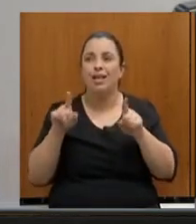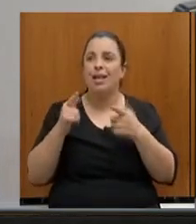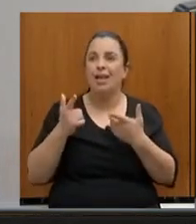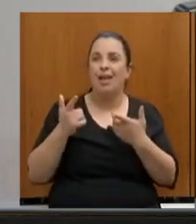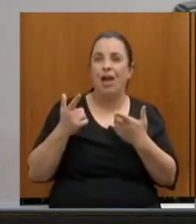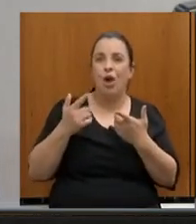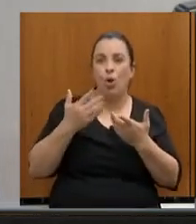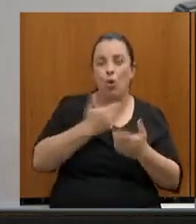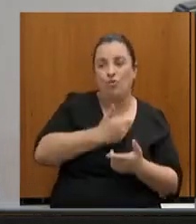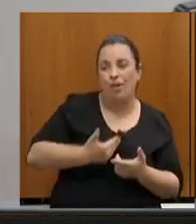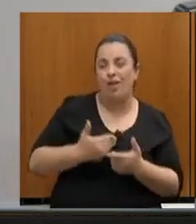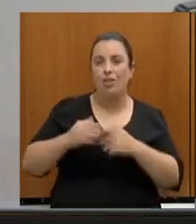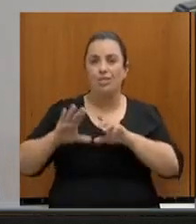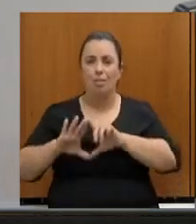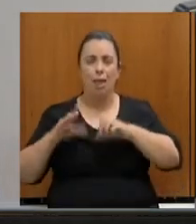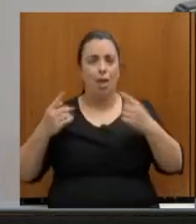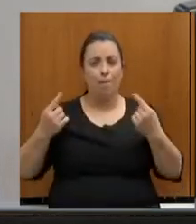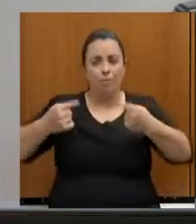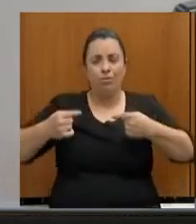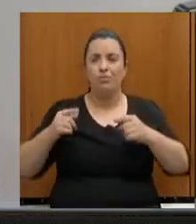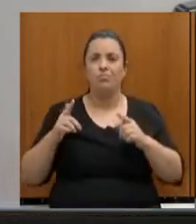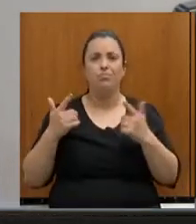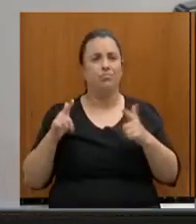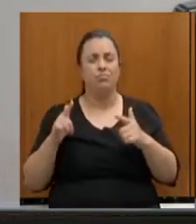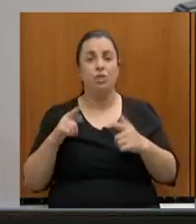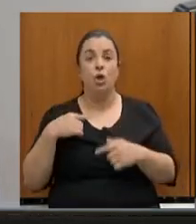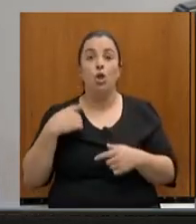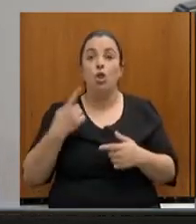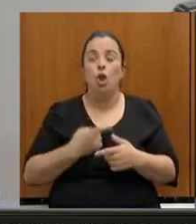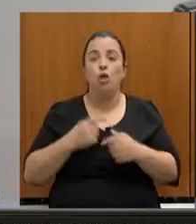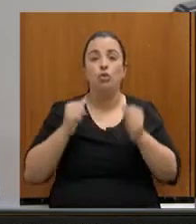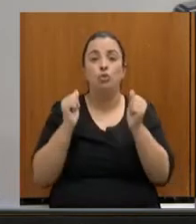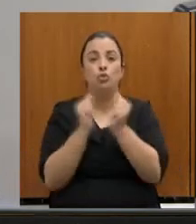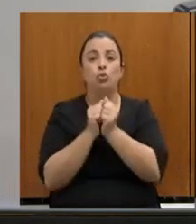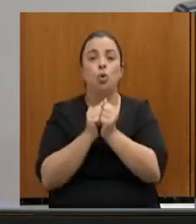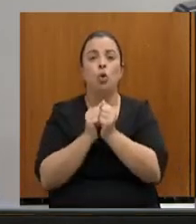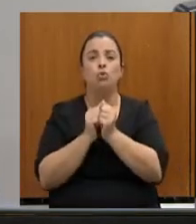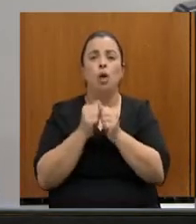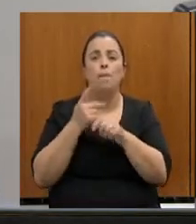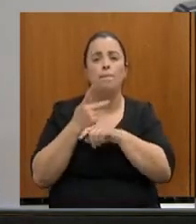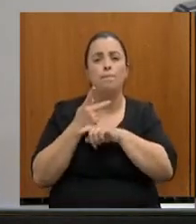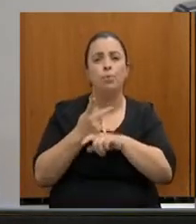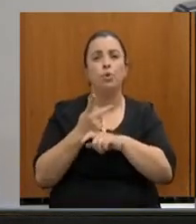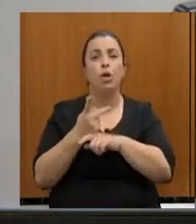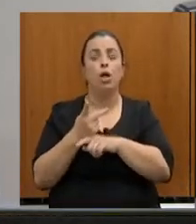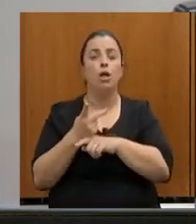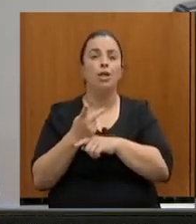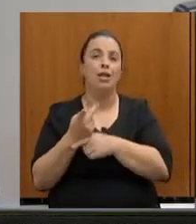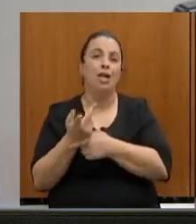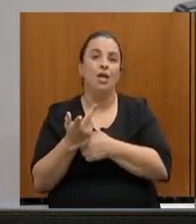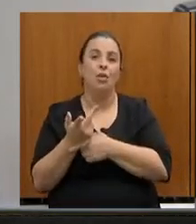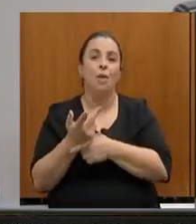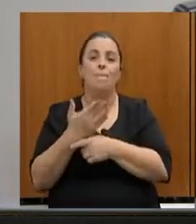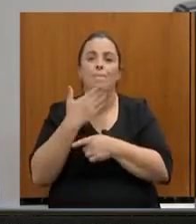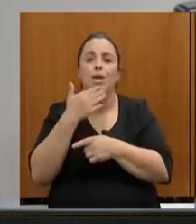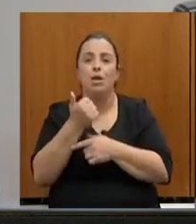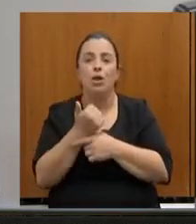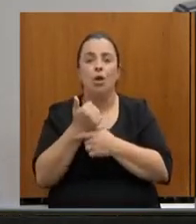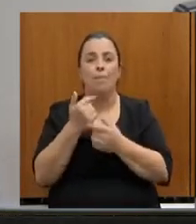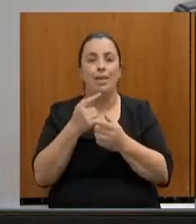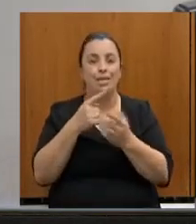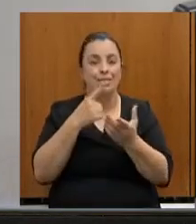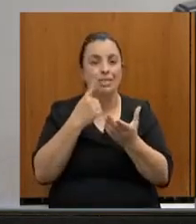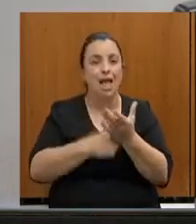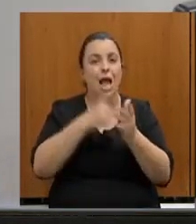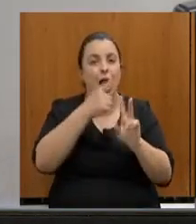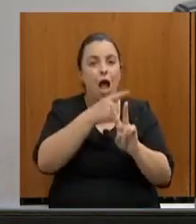governo entre a assembleia todos nós estamos é a melhor forma Para viabilizar esse acordo e